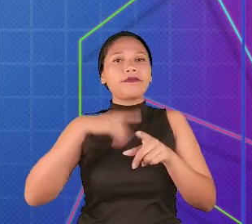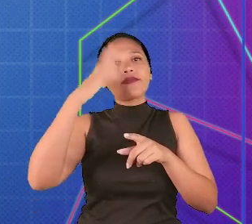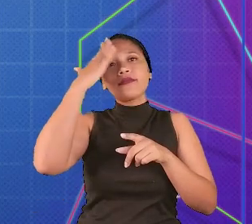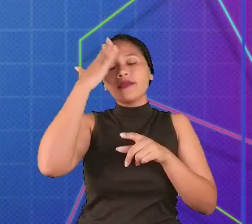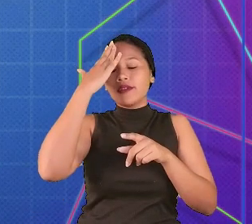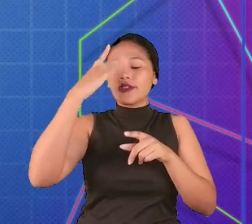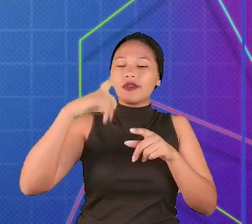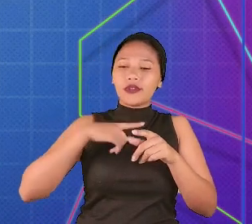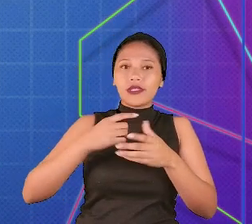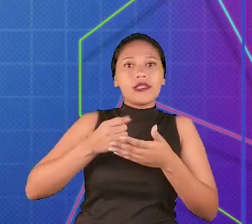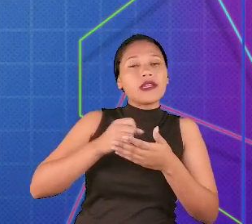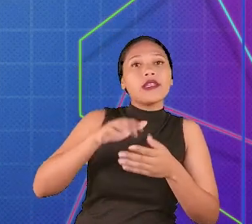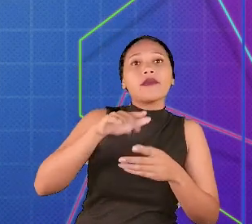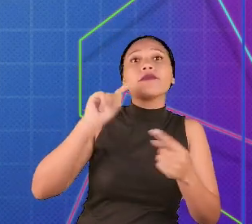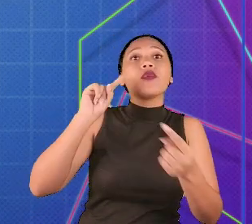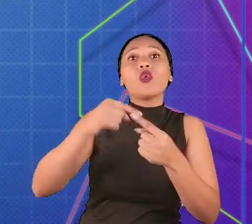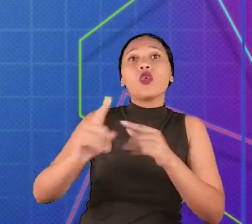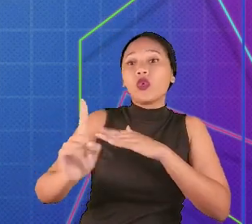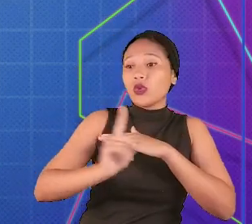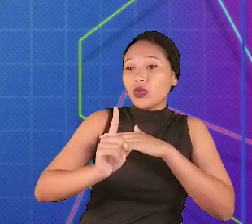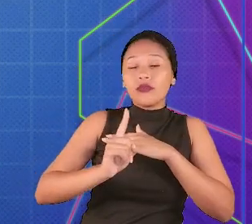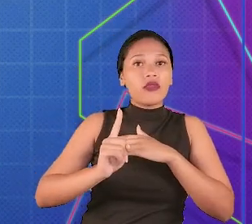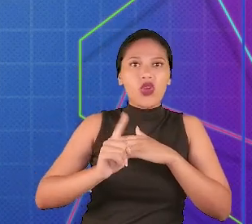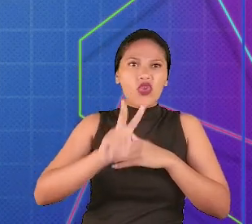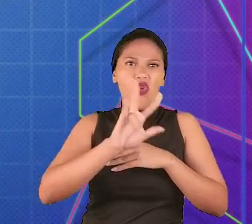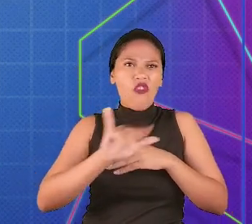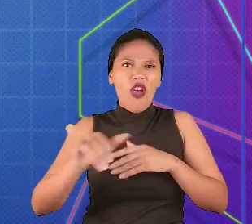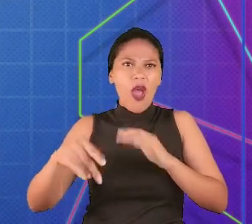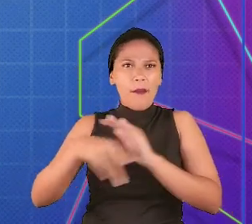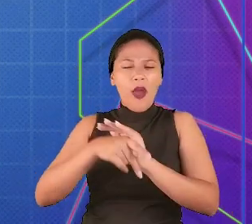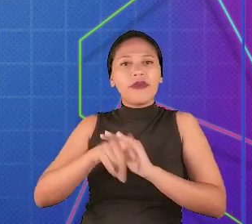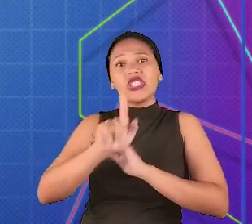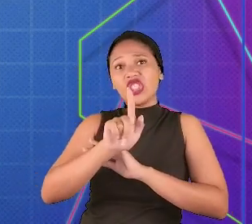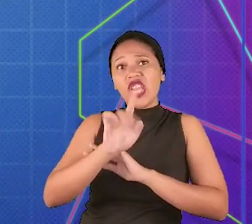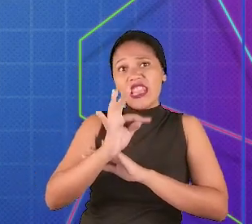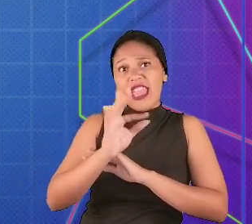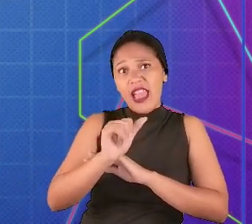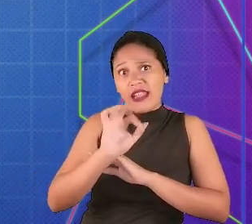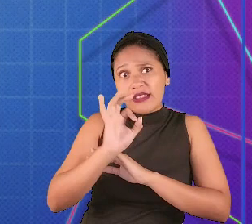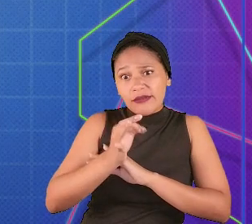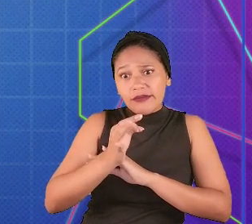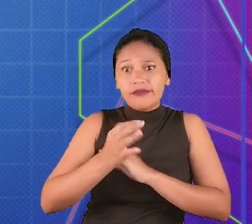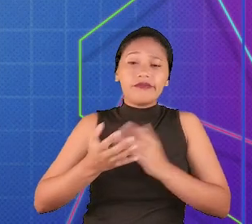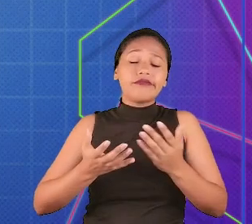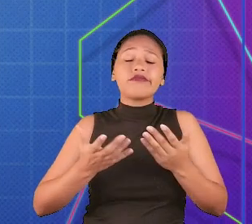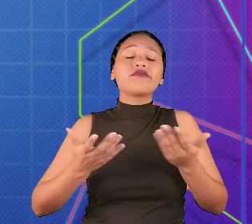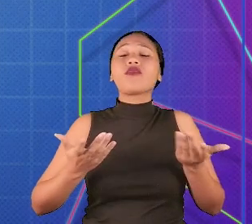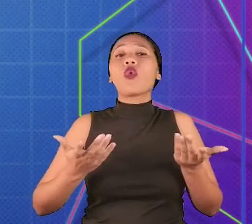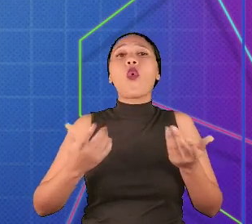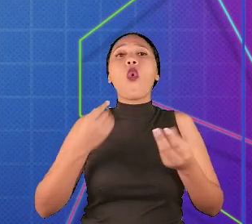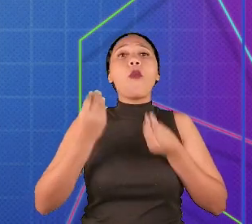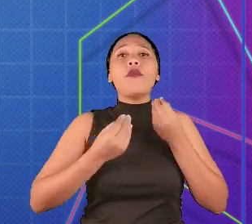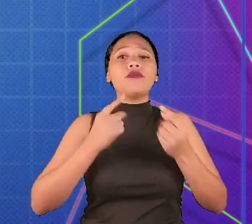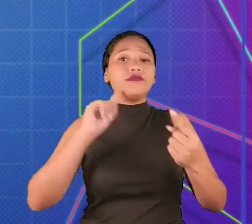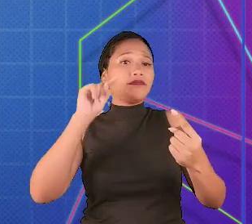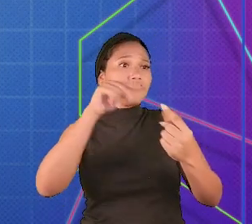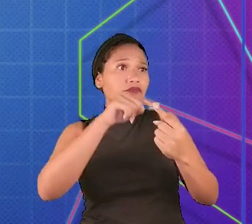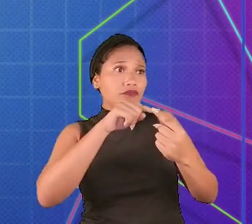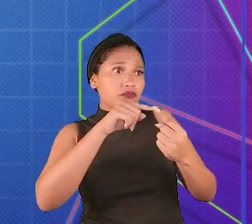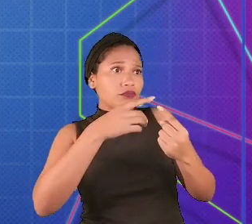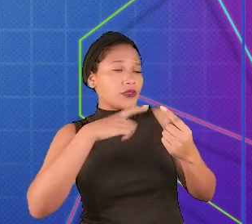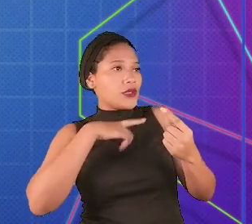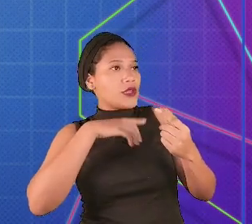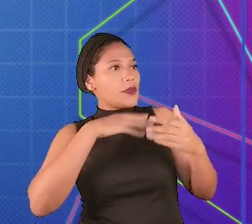na alfabetização de crianças. Você não vai divulgar o jogo para um público que joga GTA, vai? Agora, como eu defino o meu